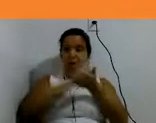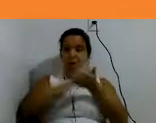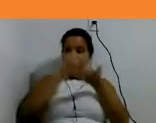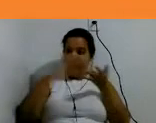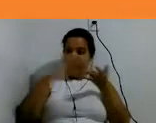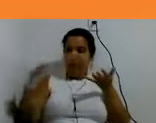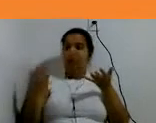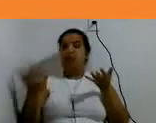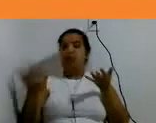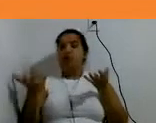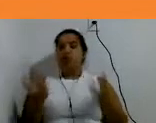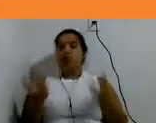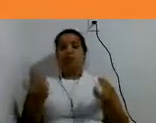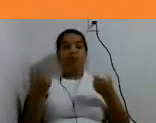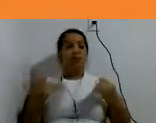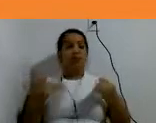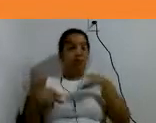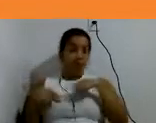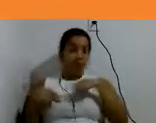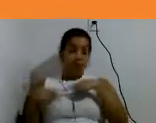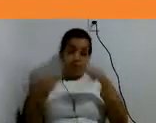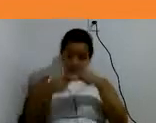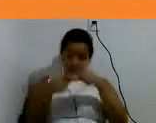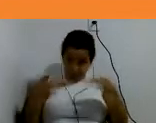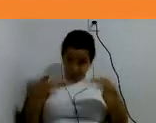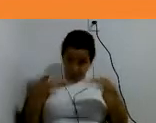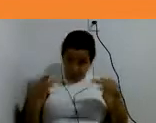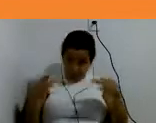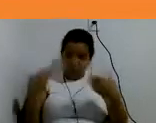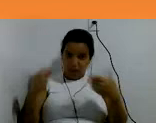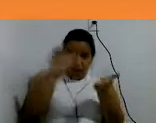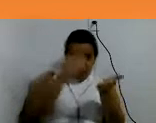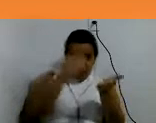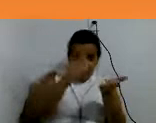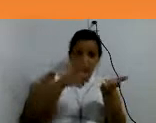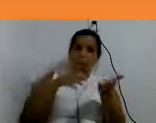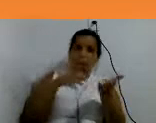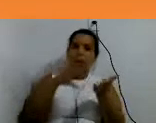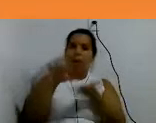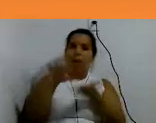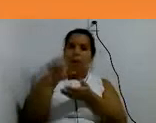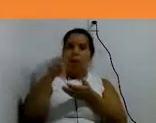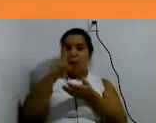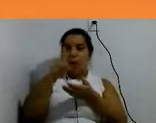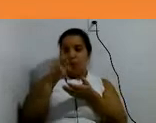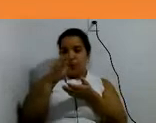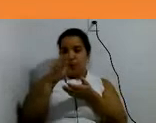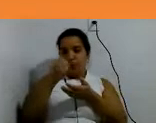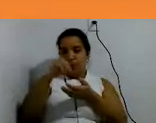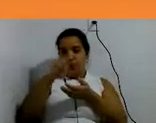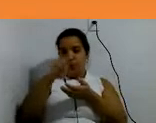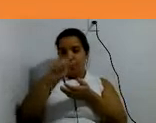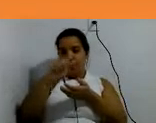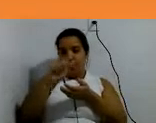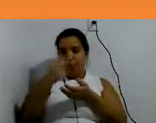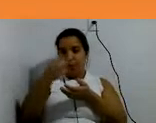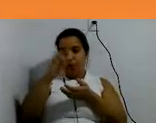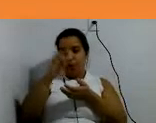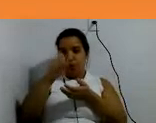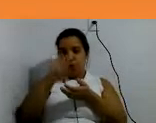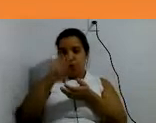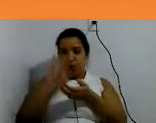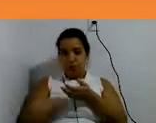é um exame em que a gente tem uma lâmina que é impregnada com formas promastigotas de leishmania, a gente